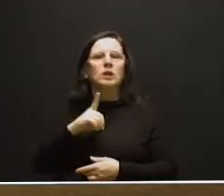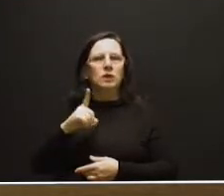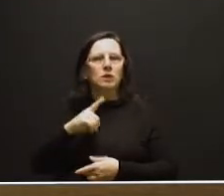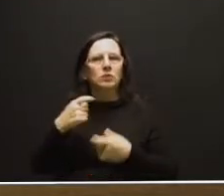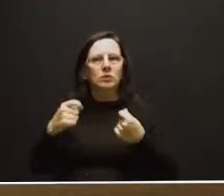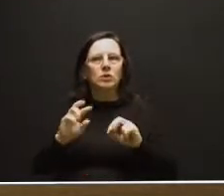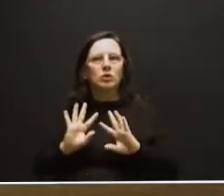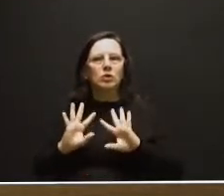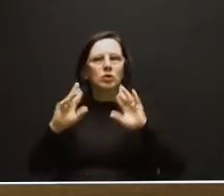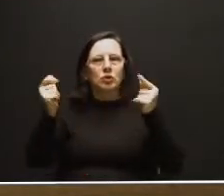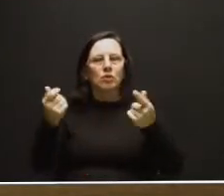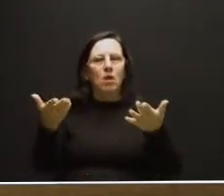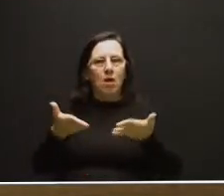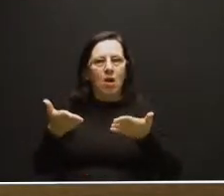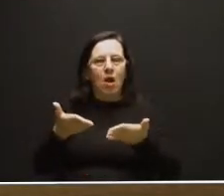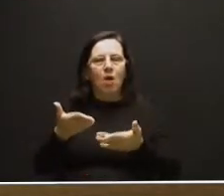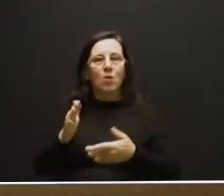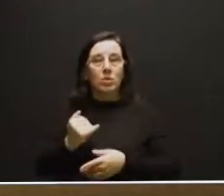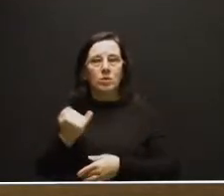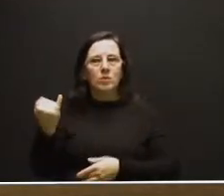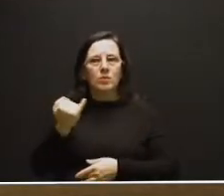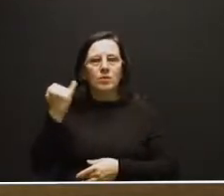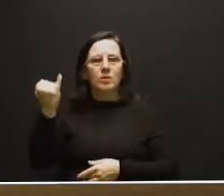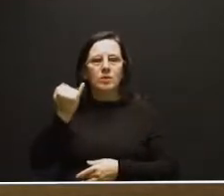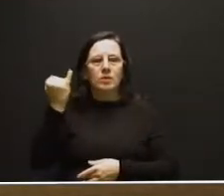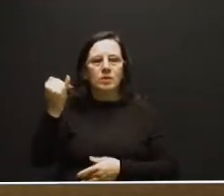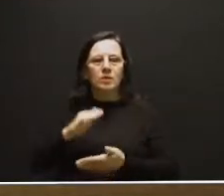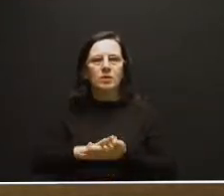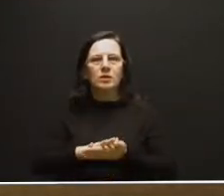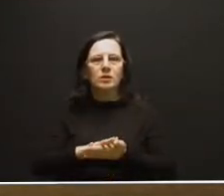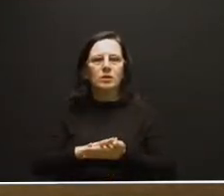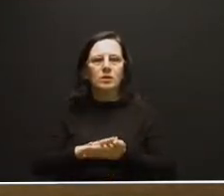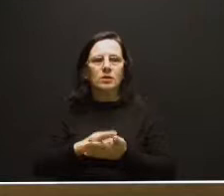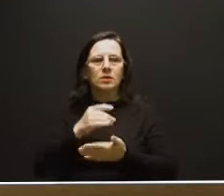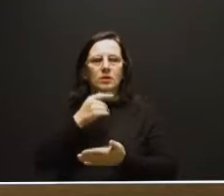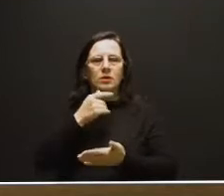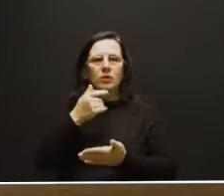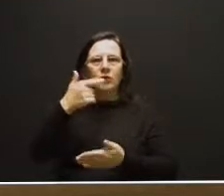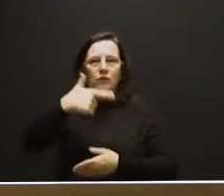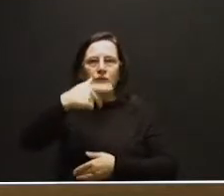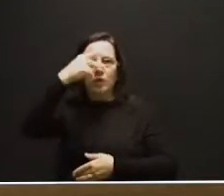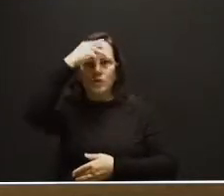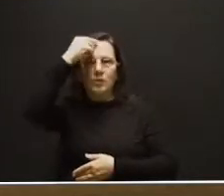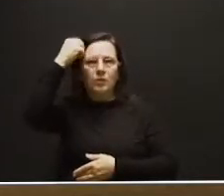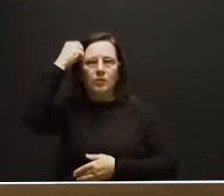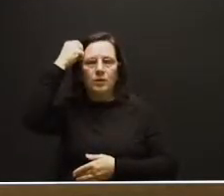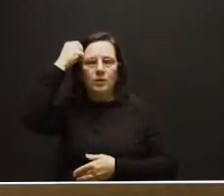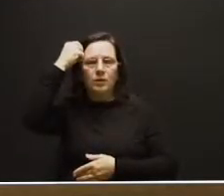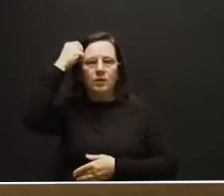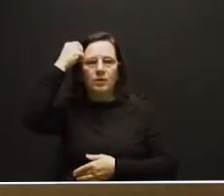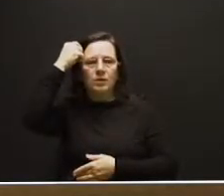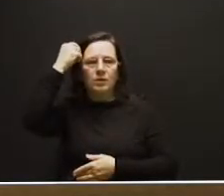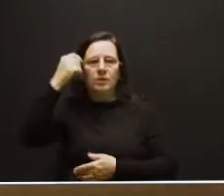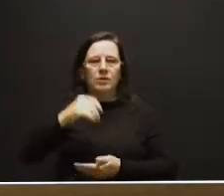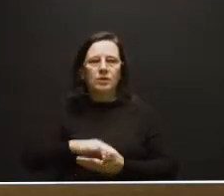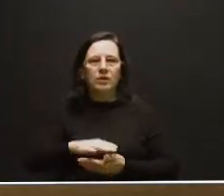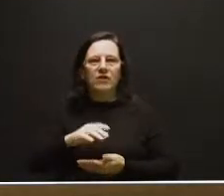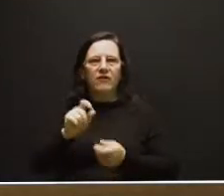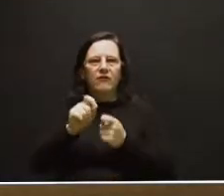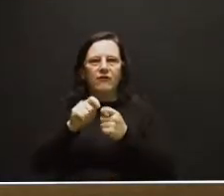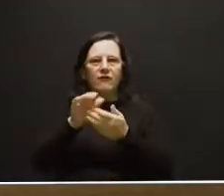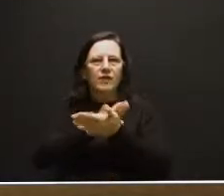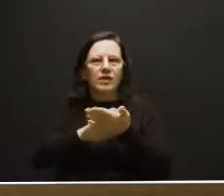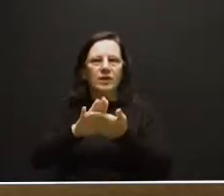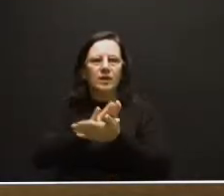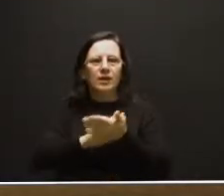isso daí agora o ponto mais importante sei que o vice prefeito talvez prefeito não faz nada então ele pode